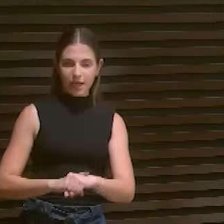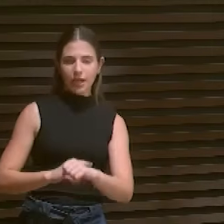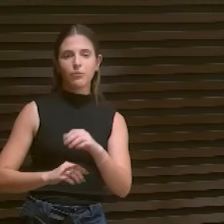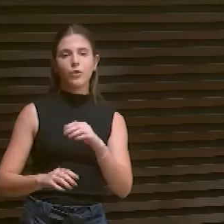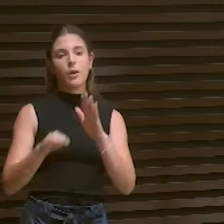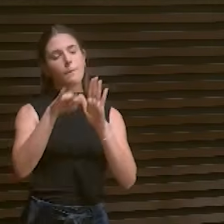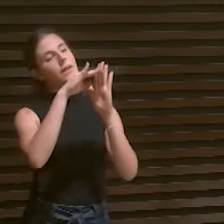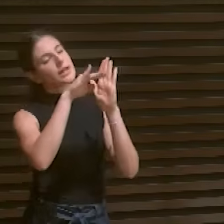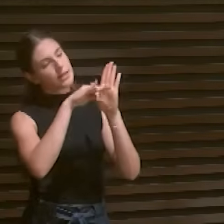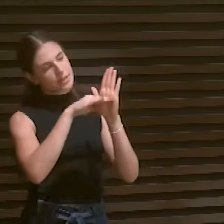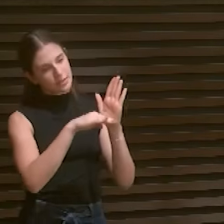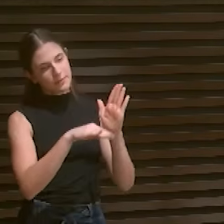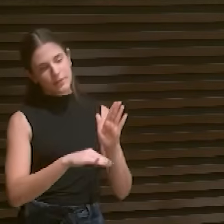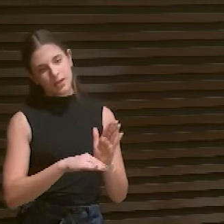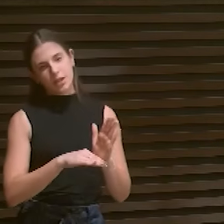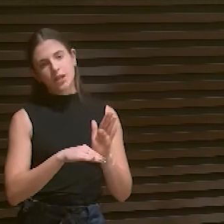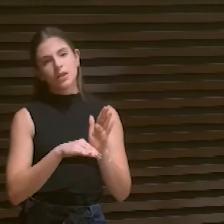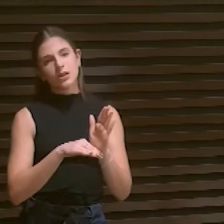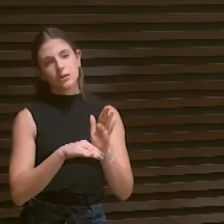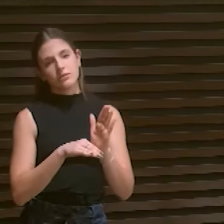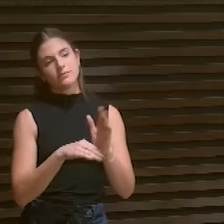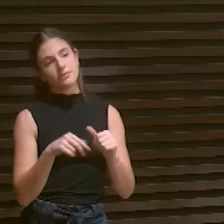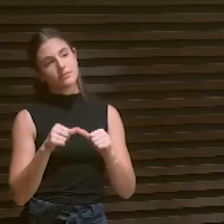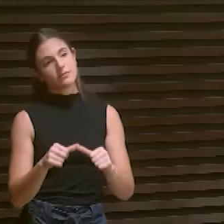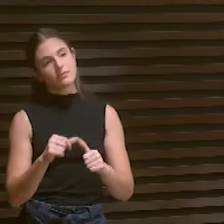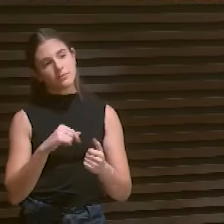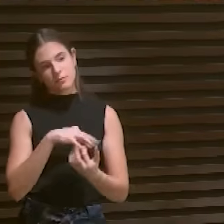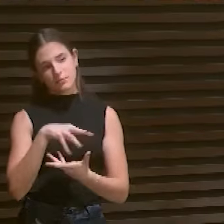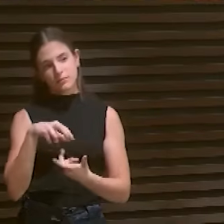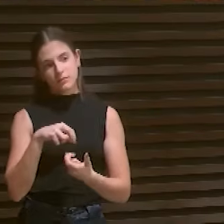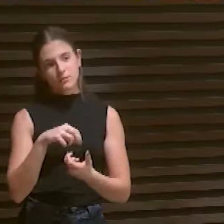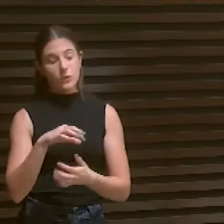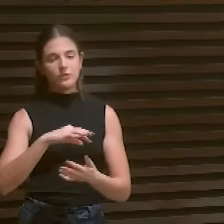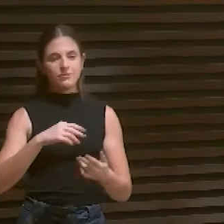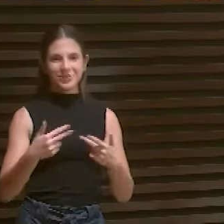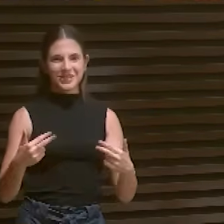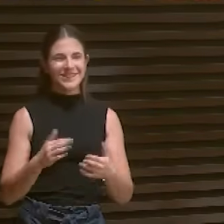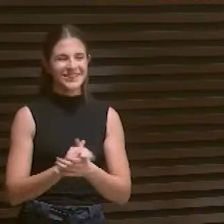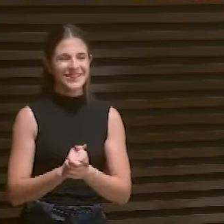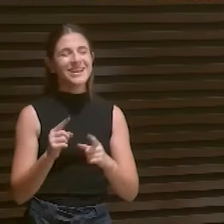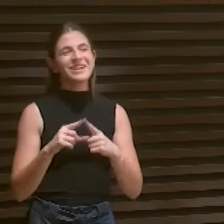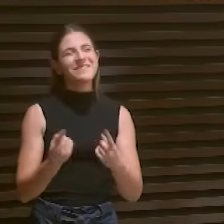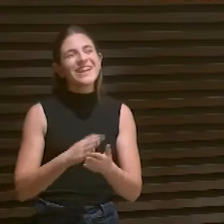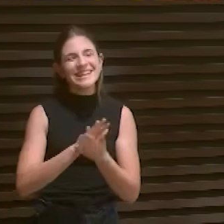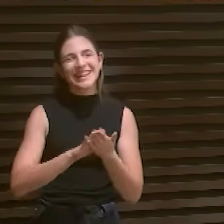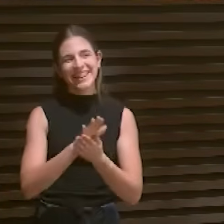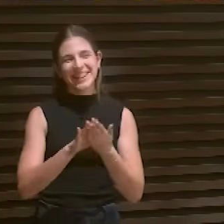planejamento sobre essas coisas. Ah, Fernando, mas nada permanece?